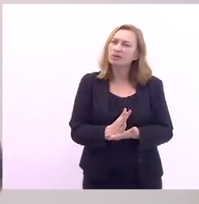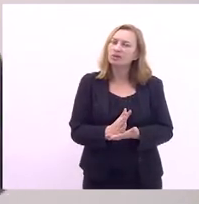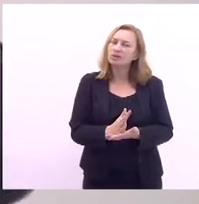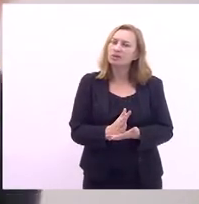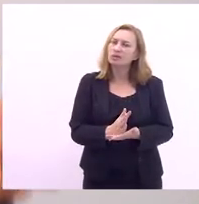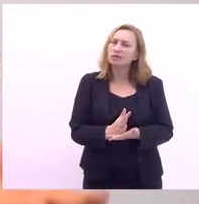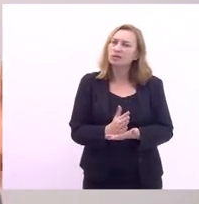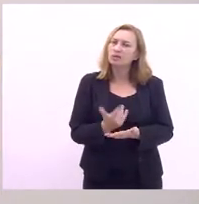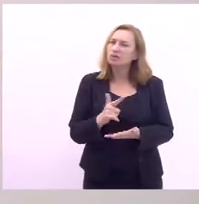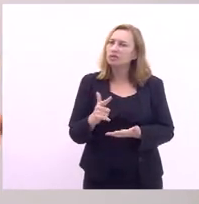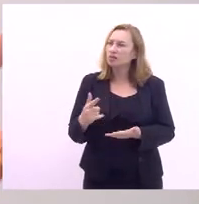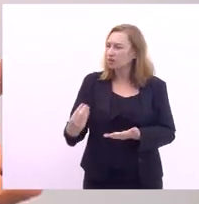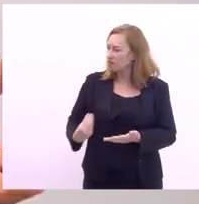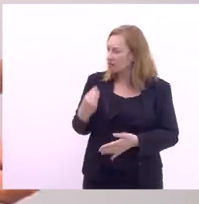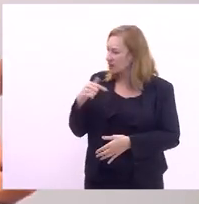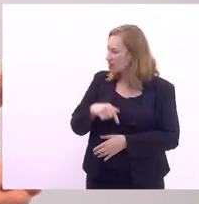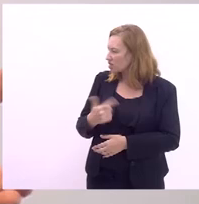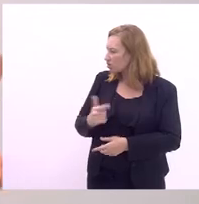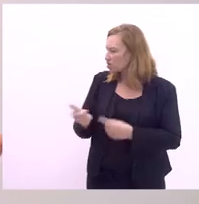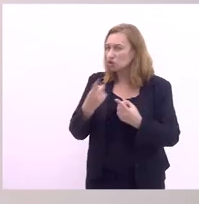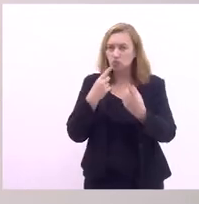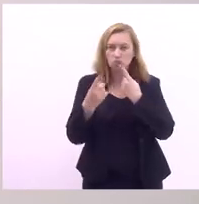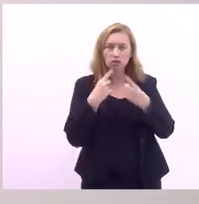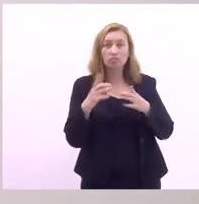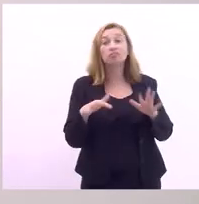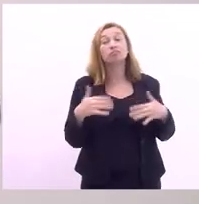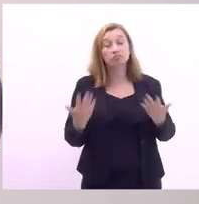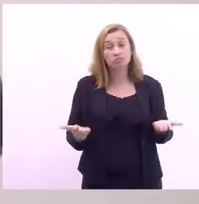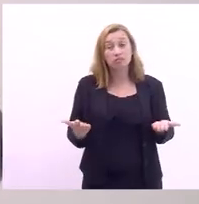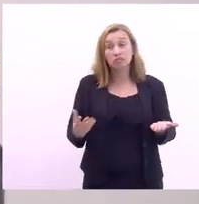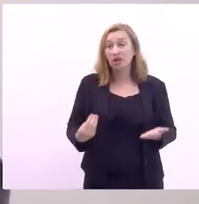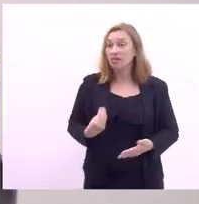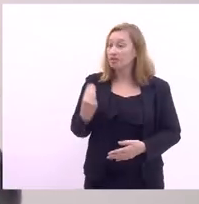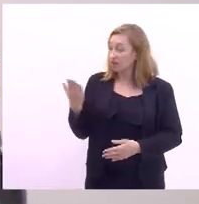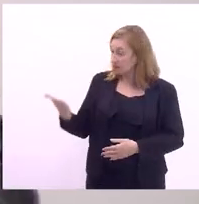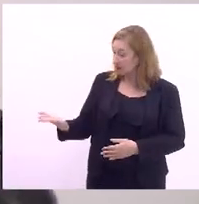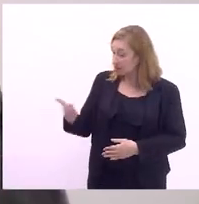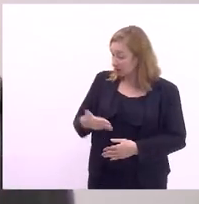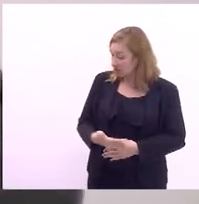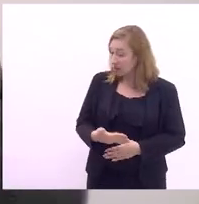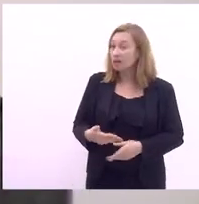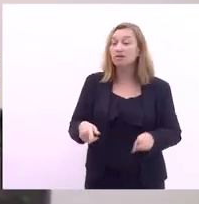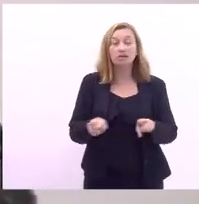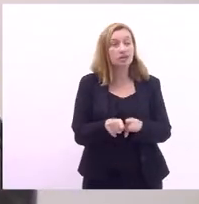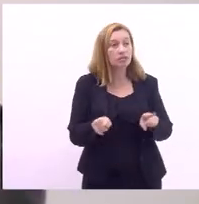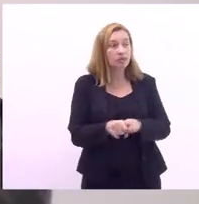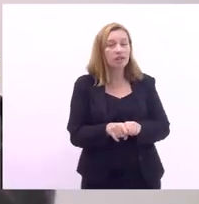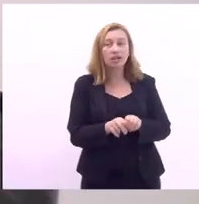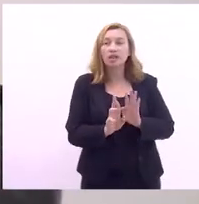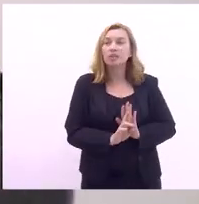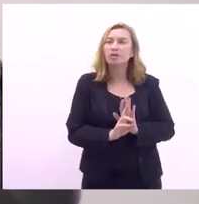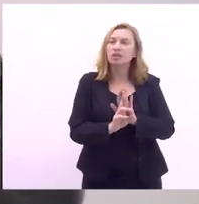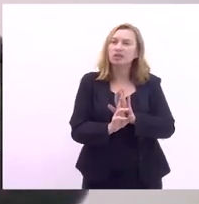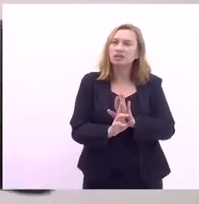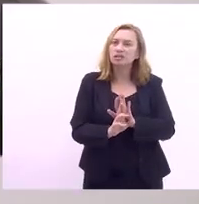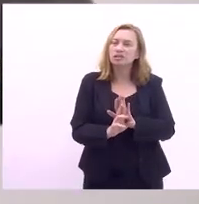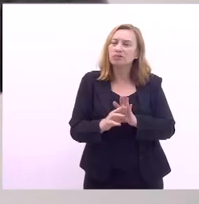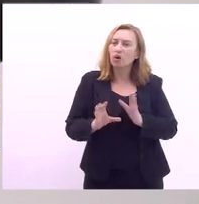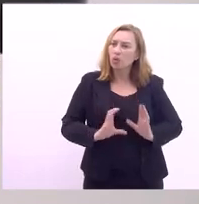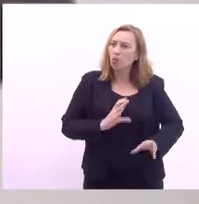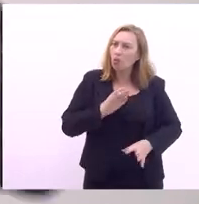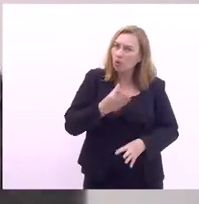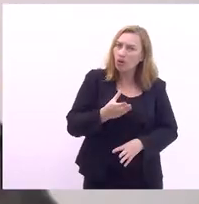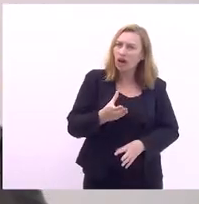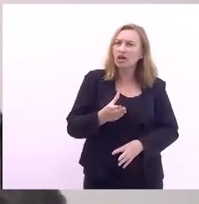se não há o comparecimento, não há o debate. Quer dizer, a presença aqui também representa ter a coragem de